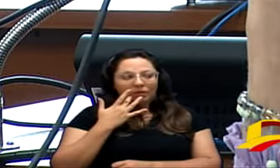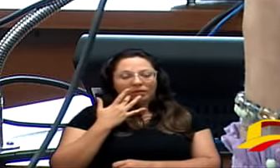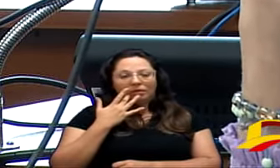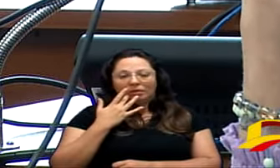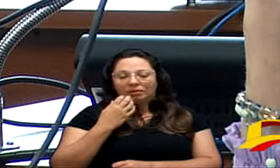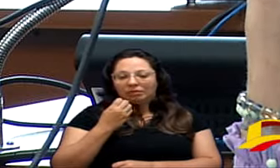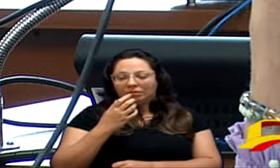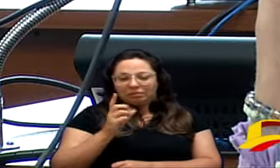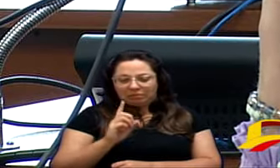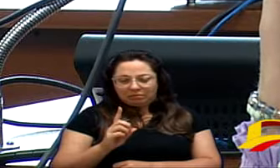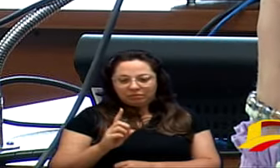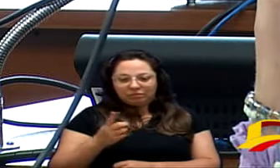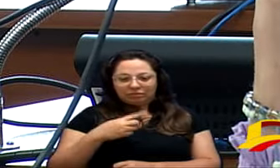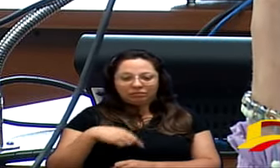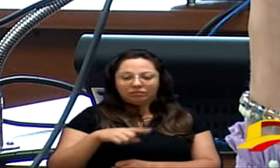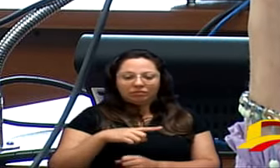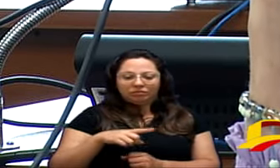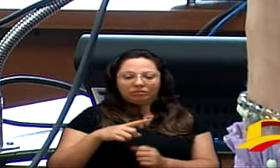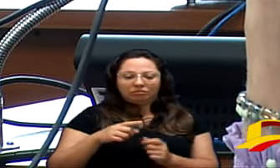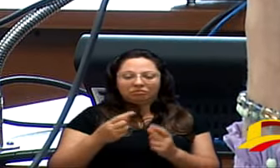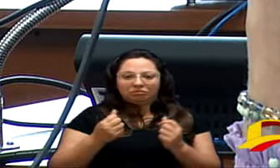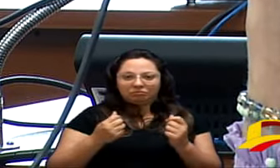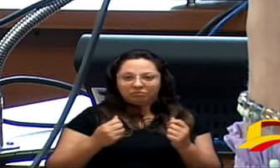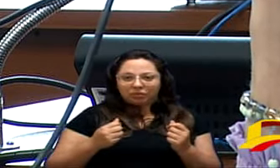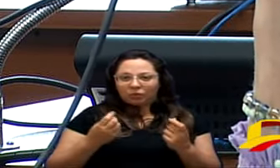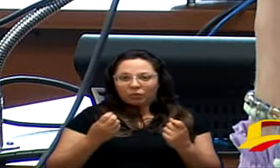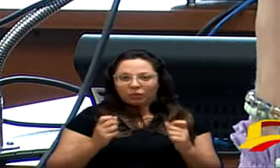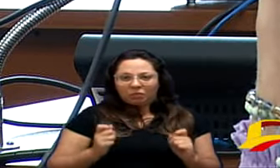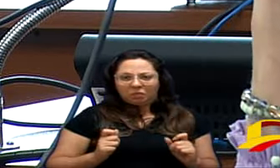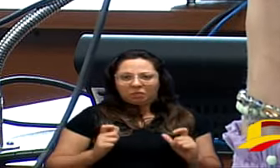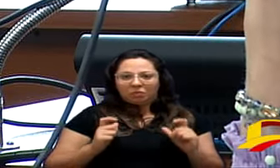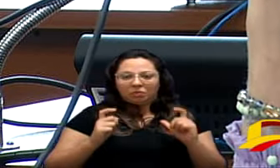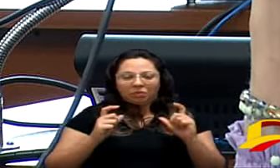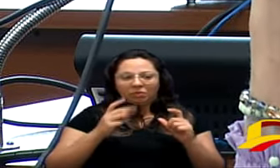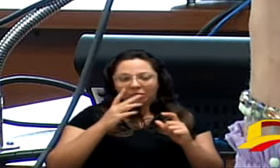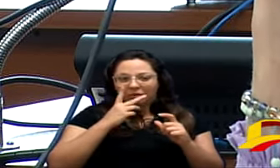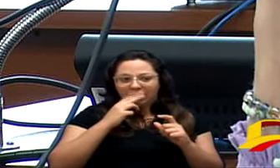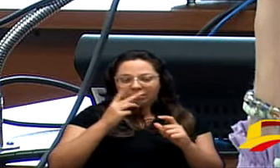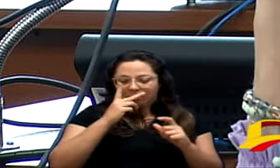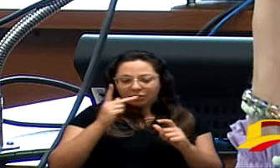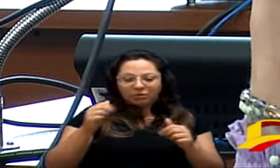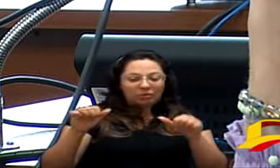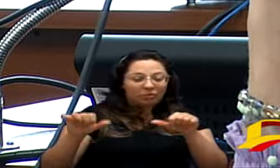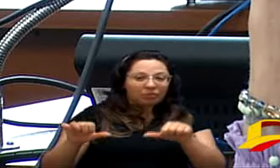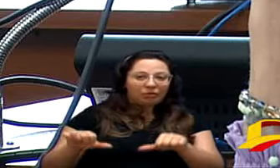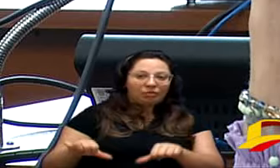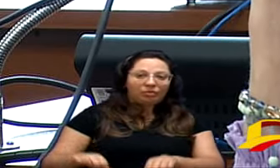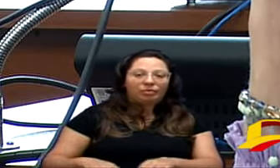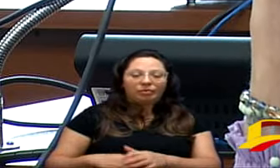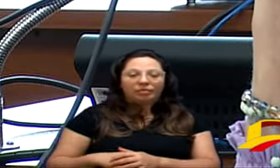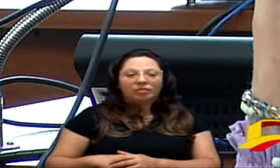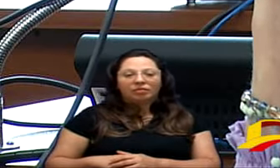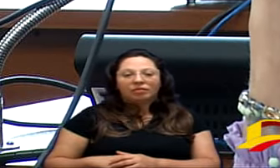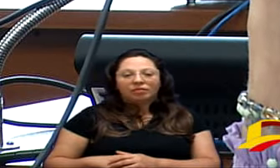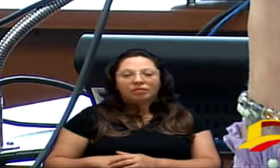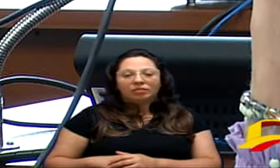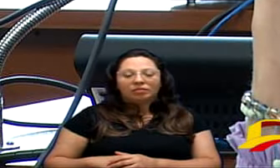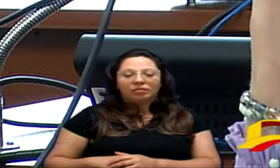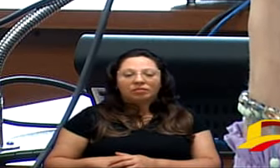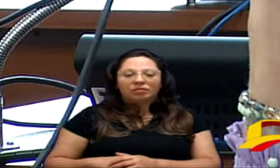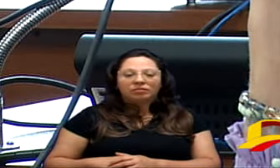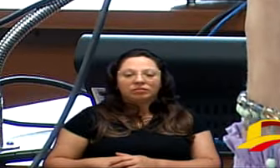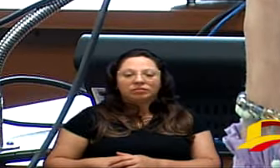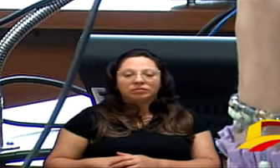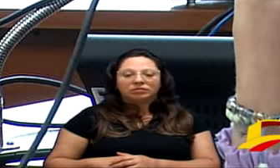interessante ter um orçamento que possa ser superfaturado que a população pode ser prejudicada Então nesse sentido né interessante